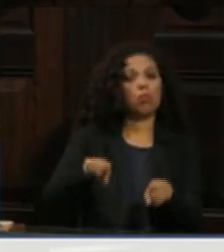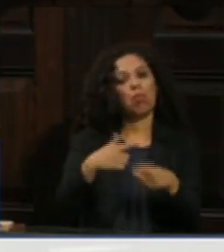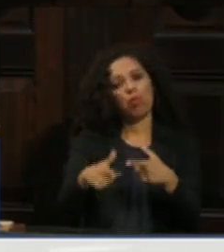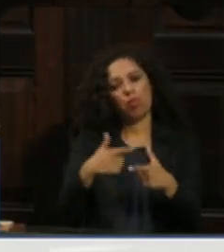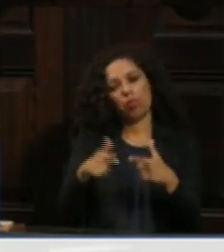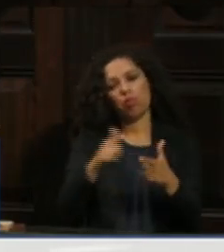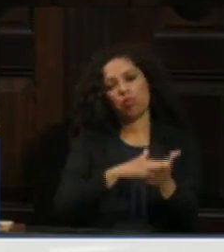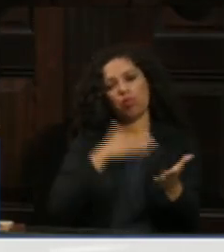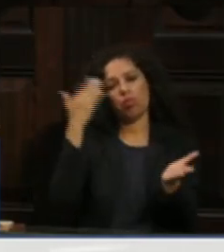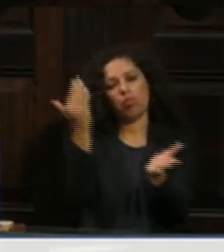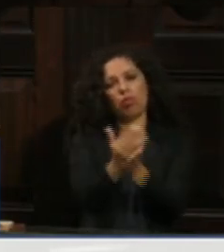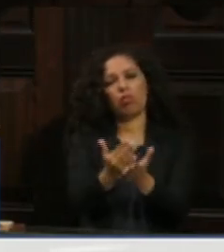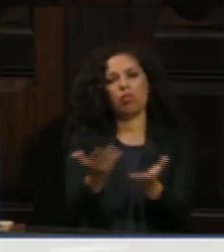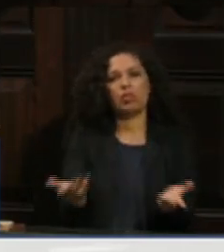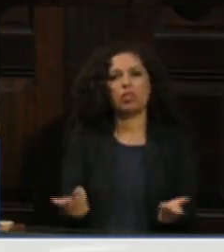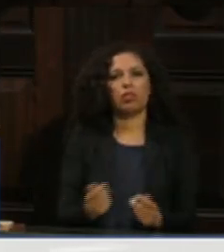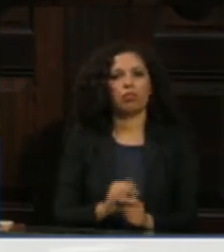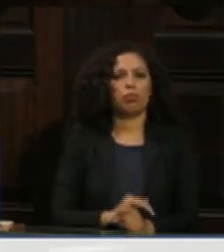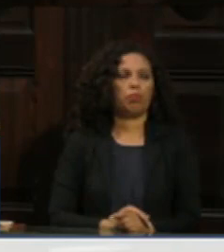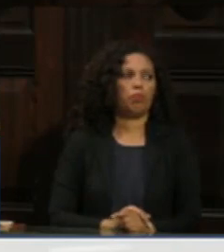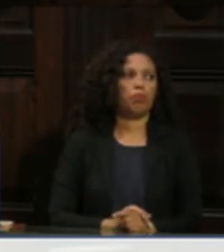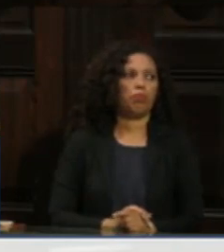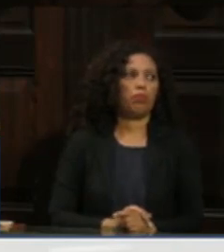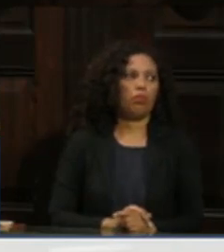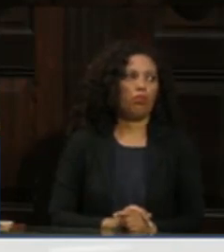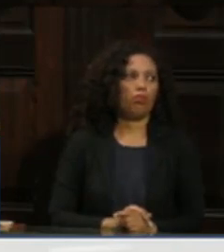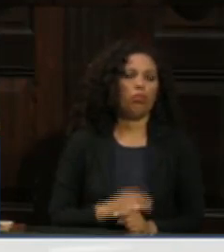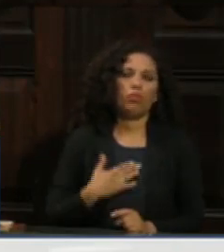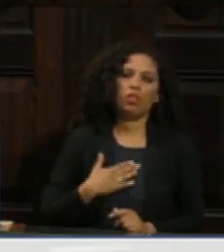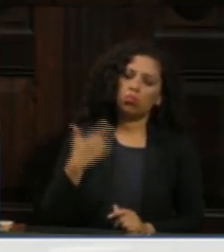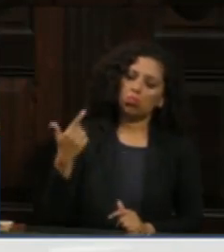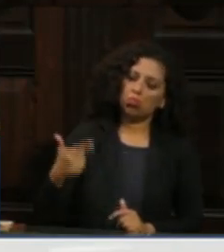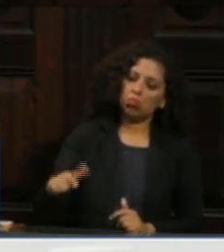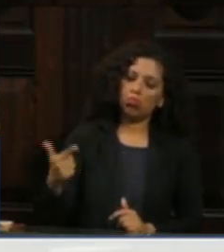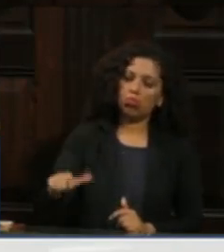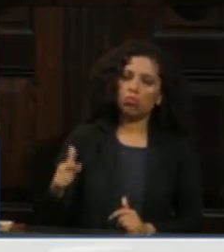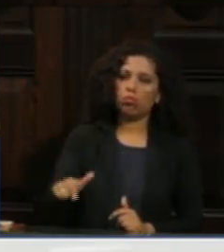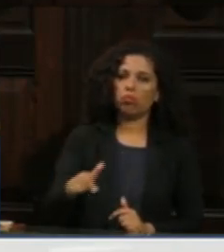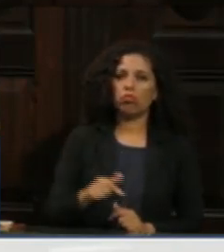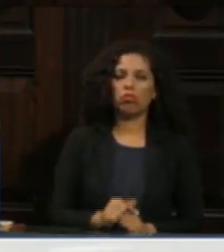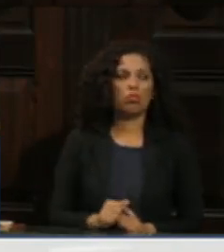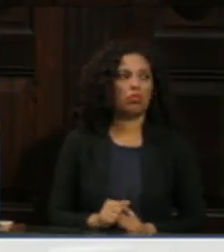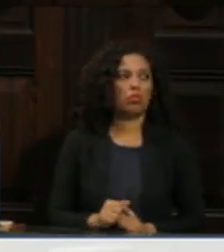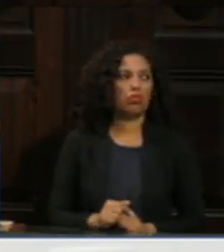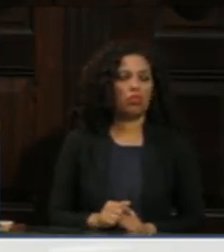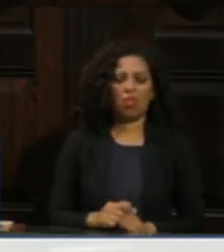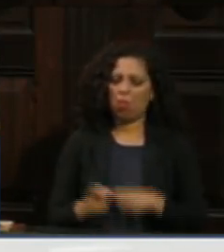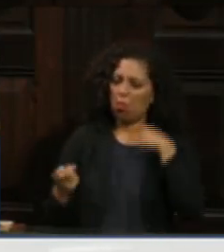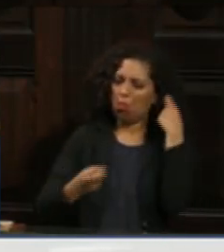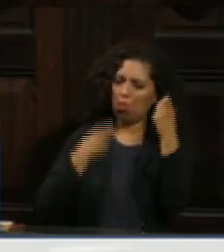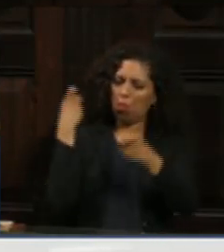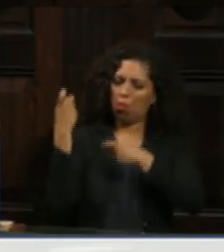desse ambiente que já está consolidado em